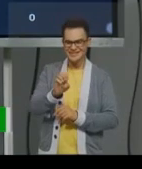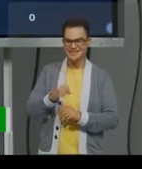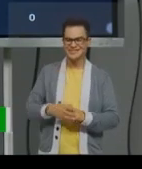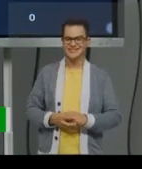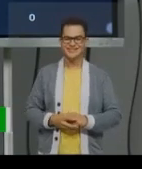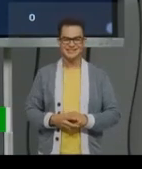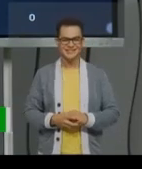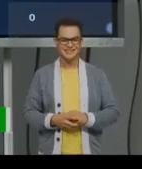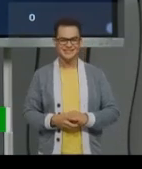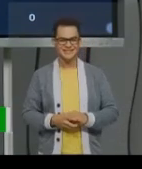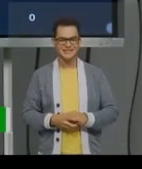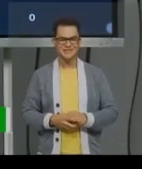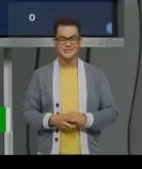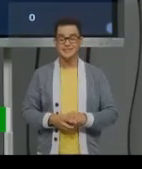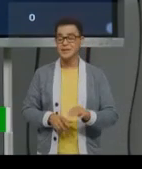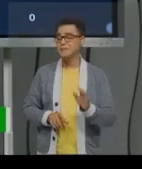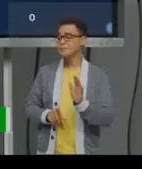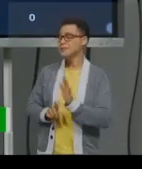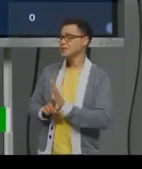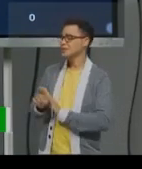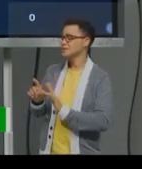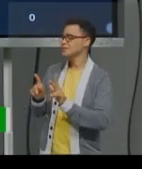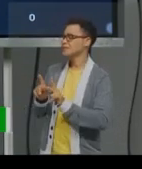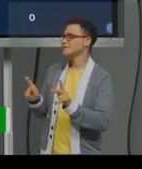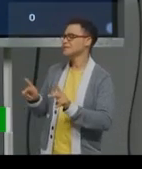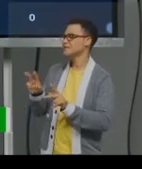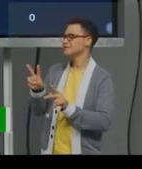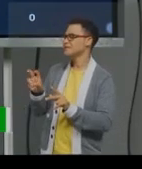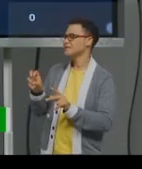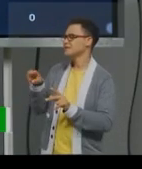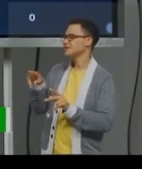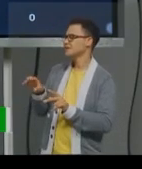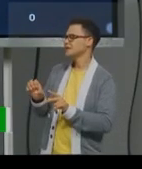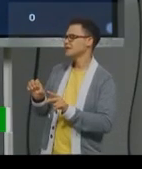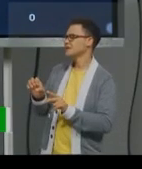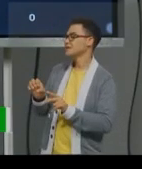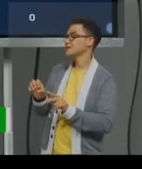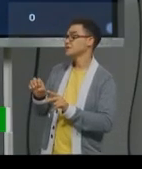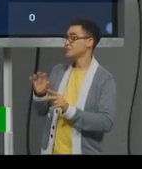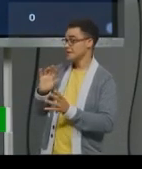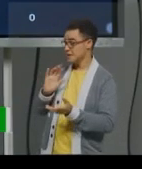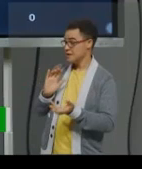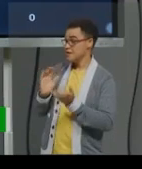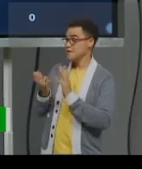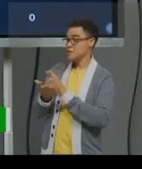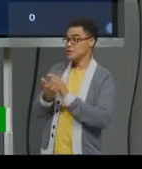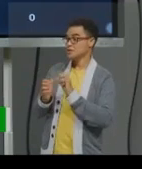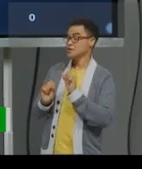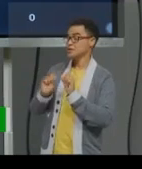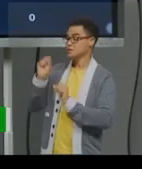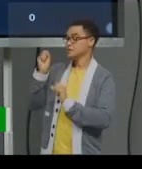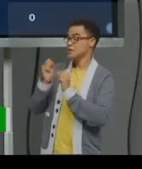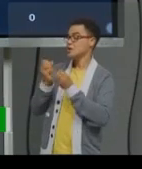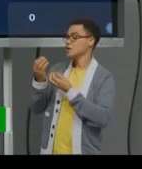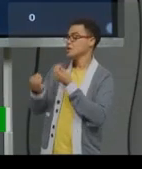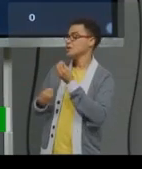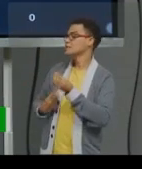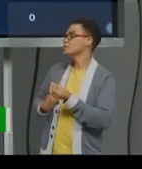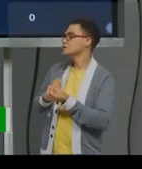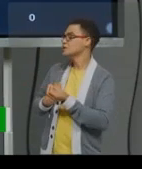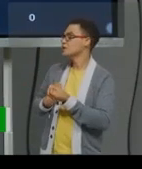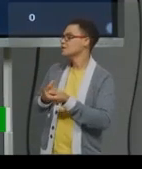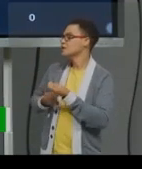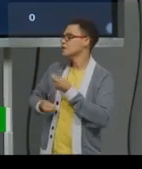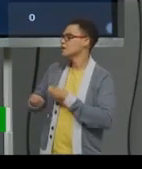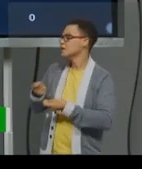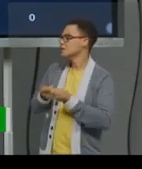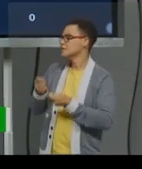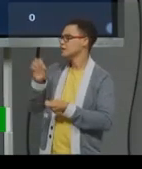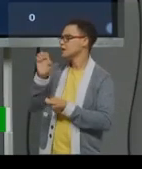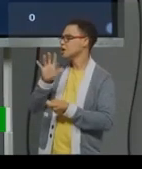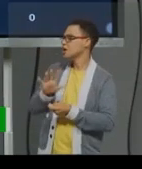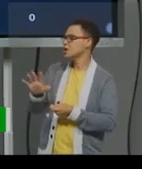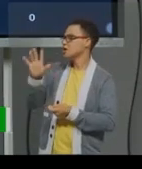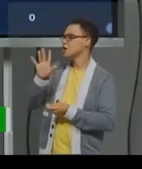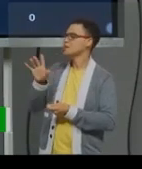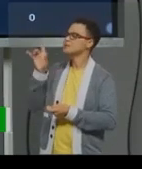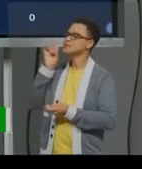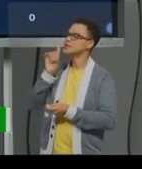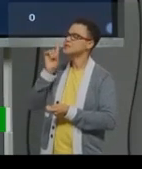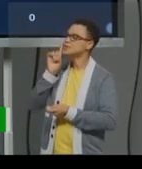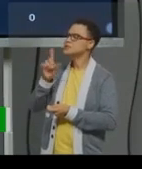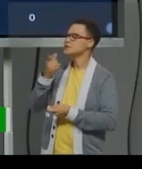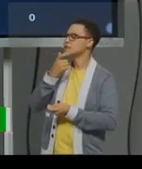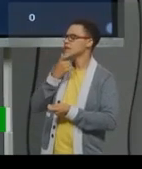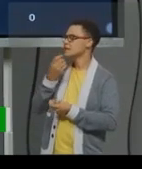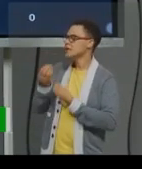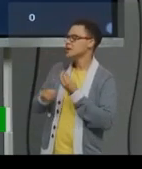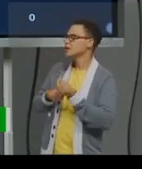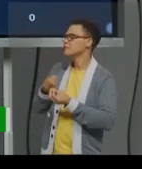Professora Viviane, sobre a Revolução Industrial, como funcionava a economia da Europa Ocidental, Estados Unidos e